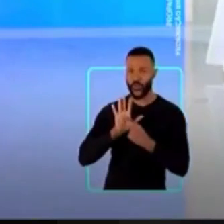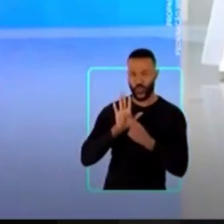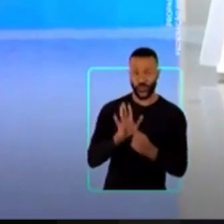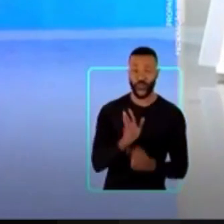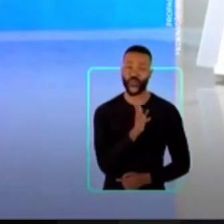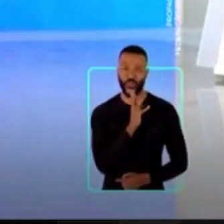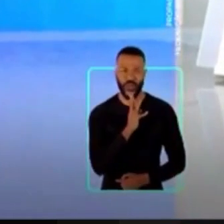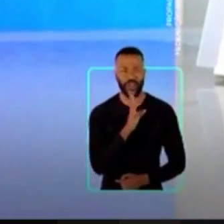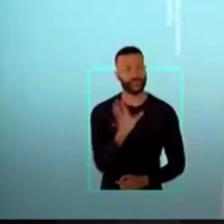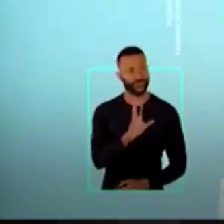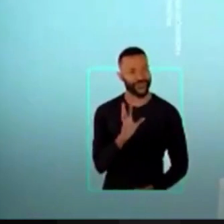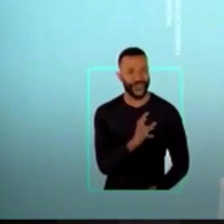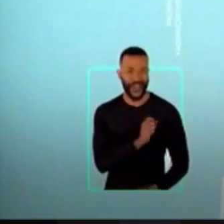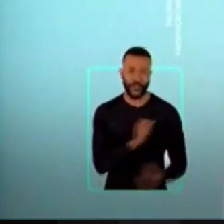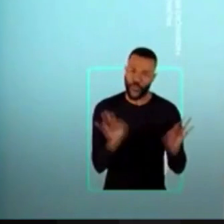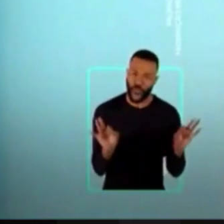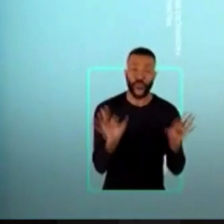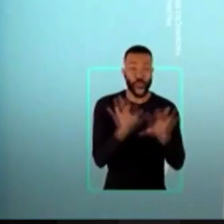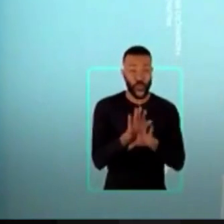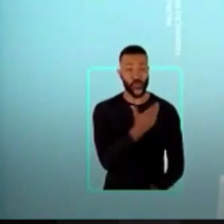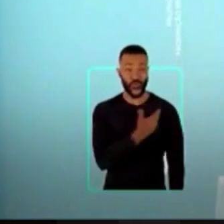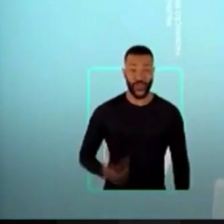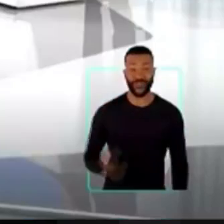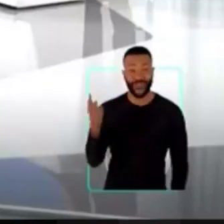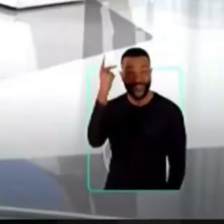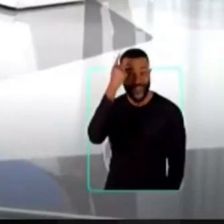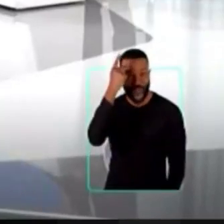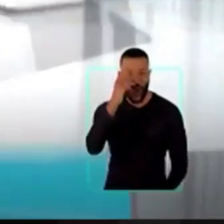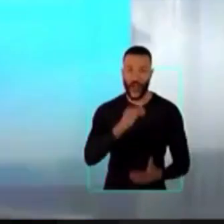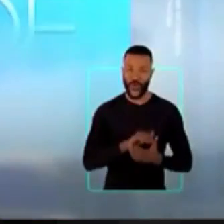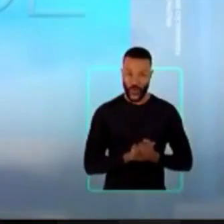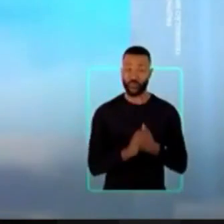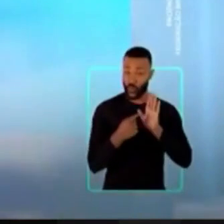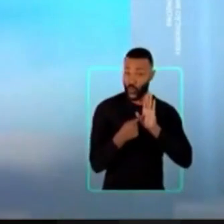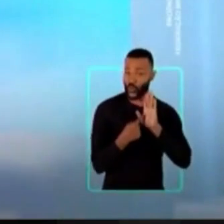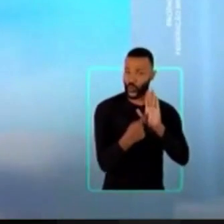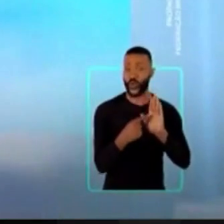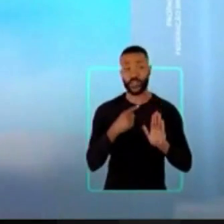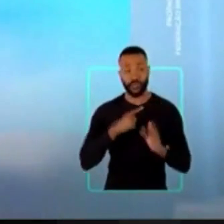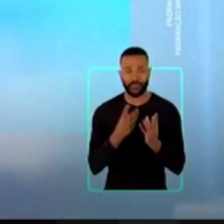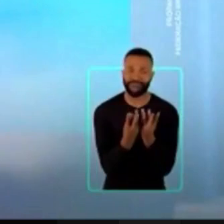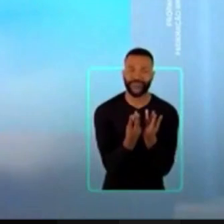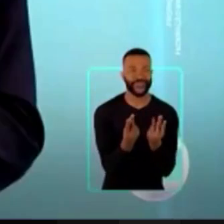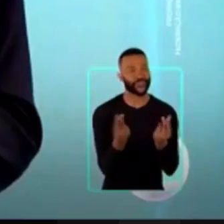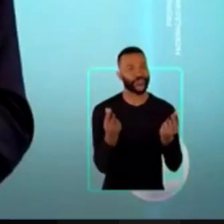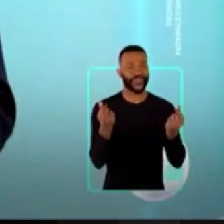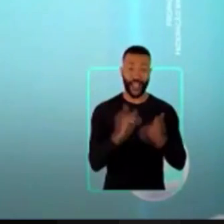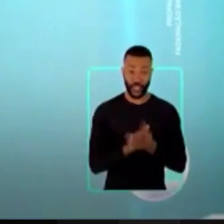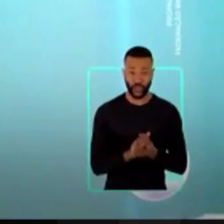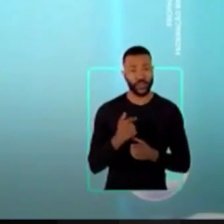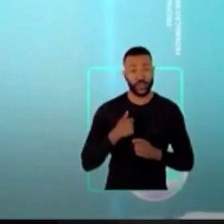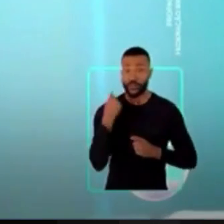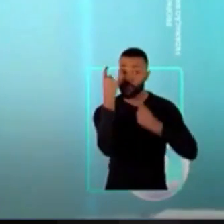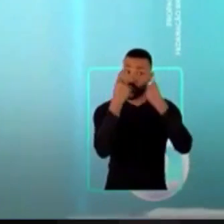que conhece, ama e está preparado para governar São Paulo. Mostrou que tem sensibilidade. Eu